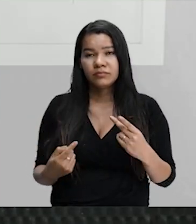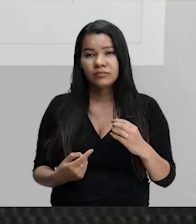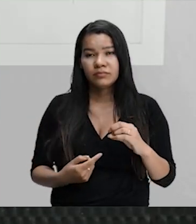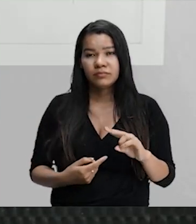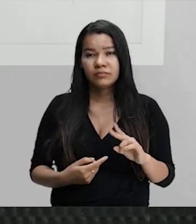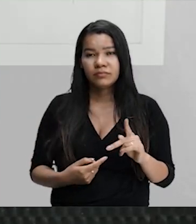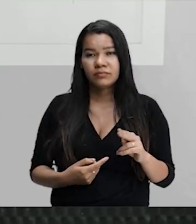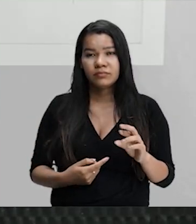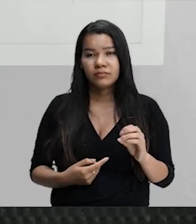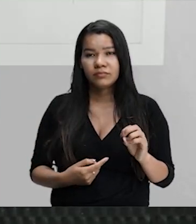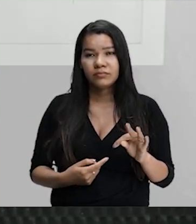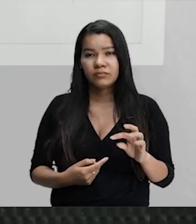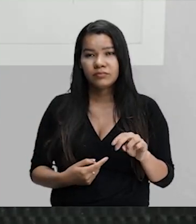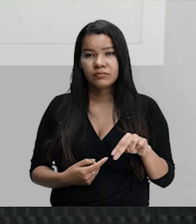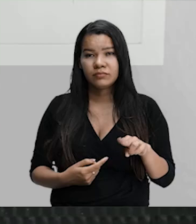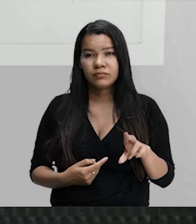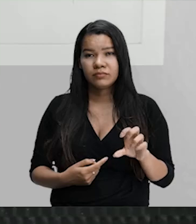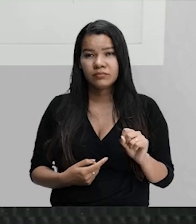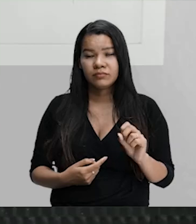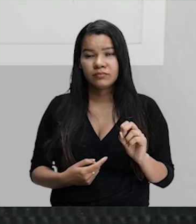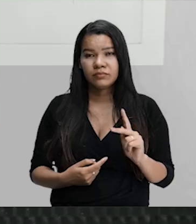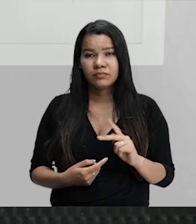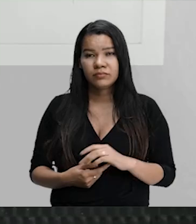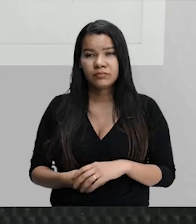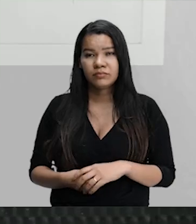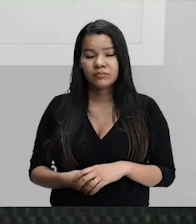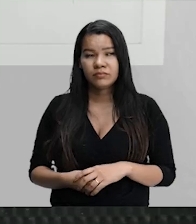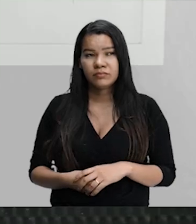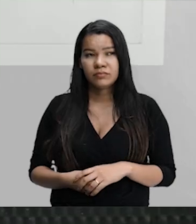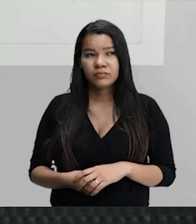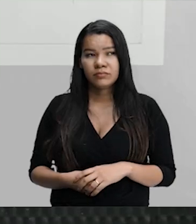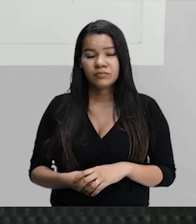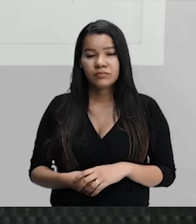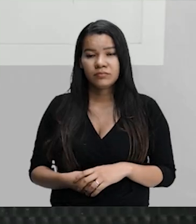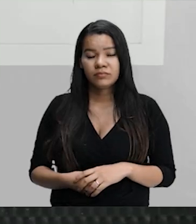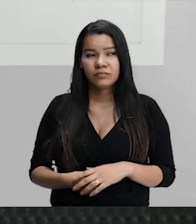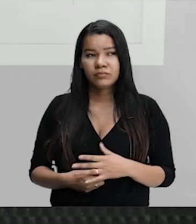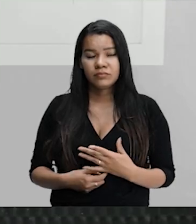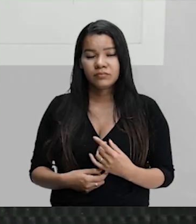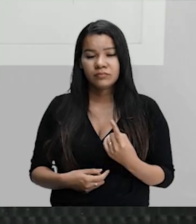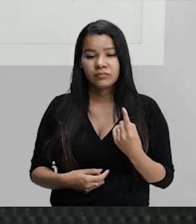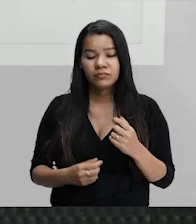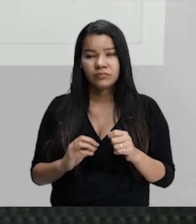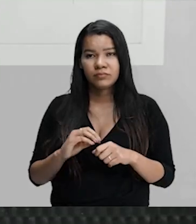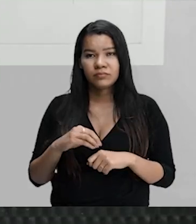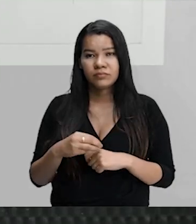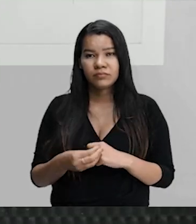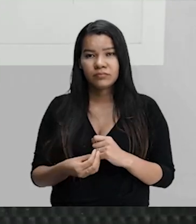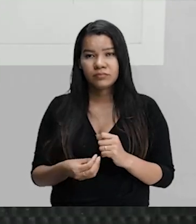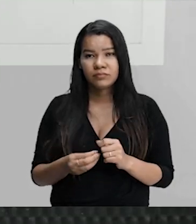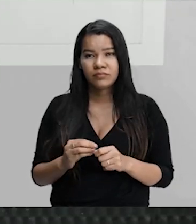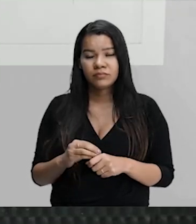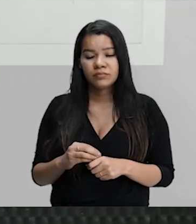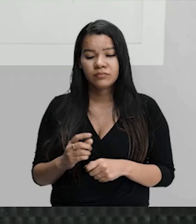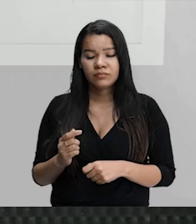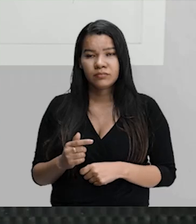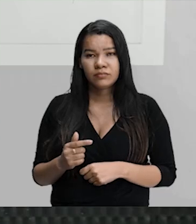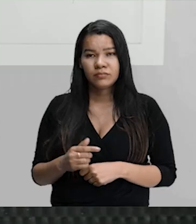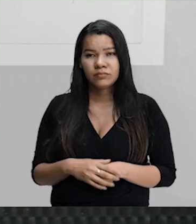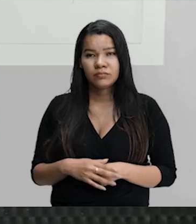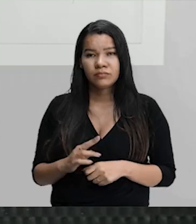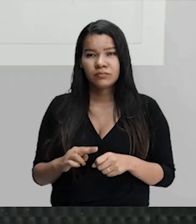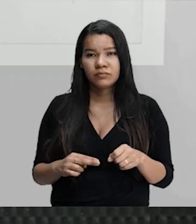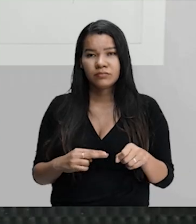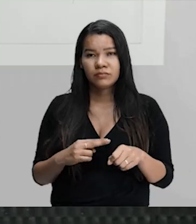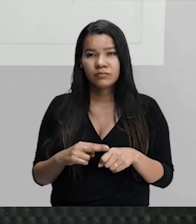prótons, né, lá nos seus núcleos, tá ok? Então um átomo, né, então nele, no seu